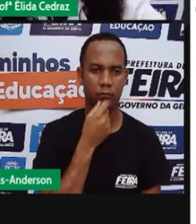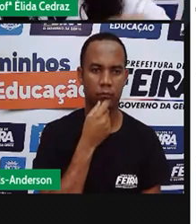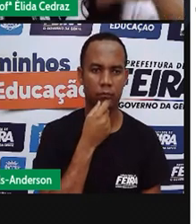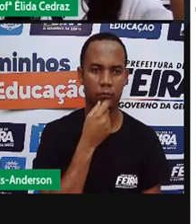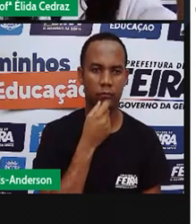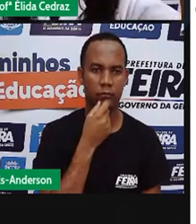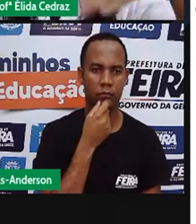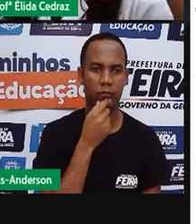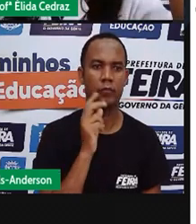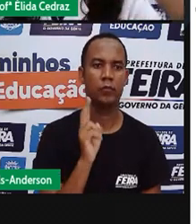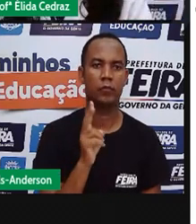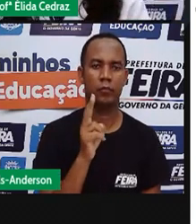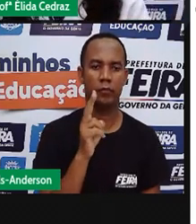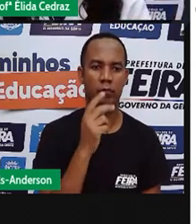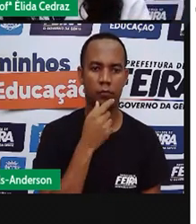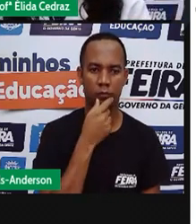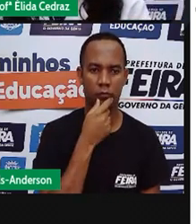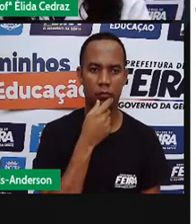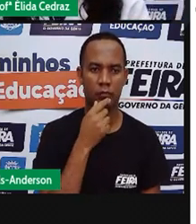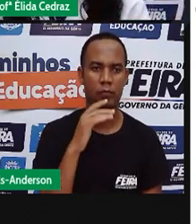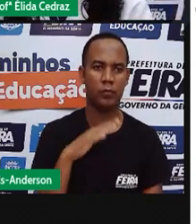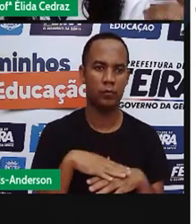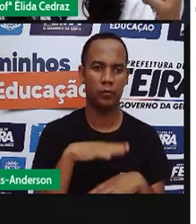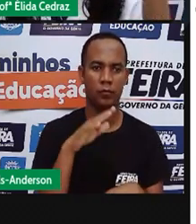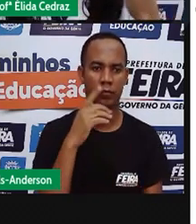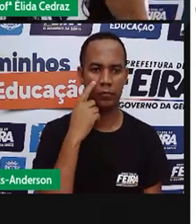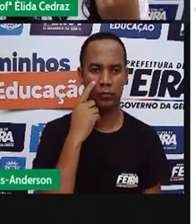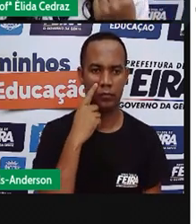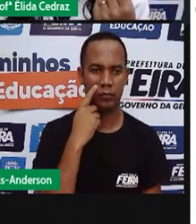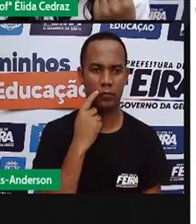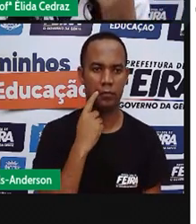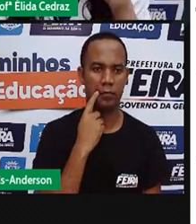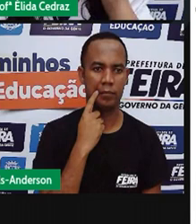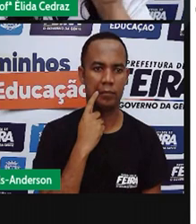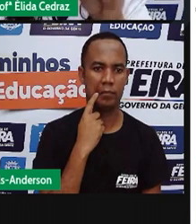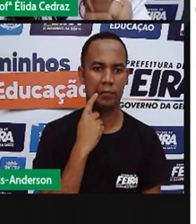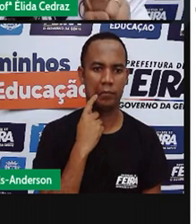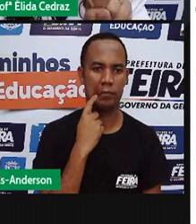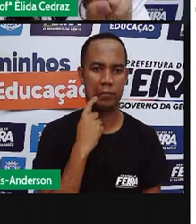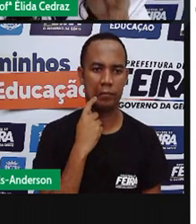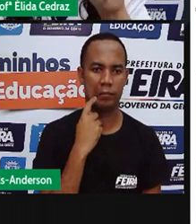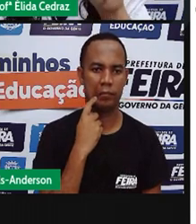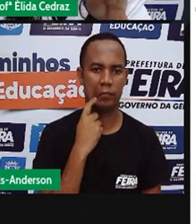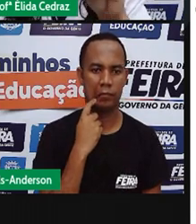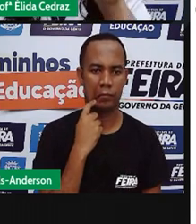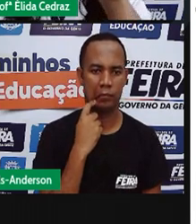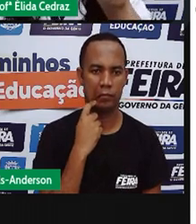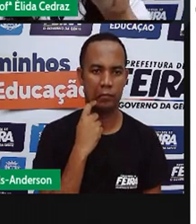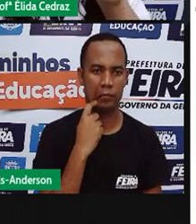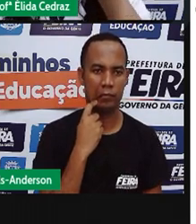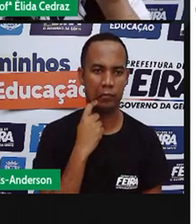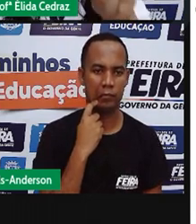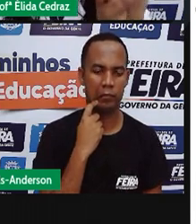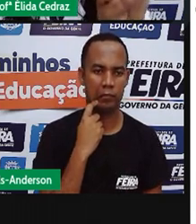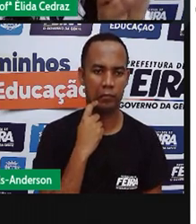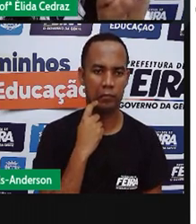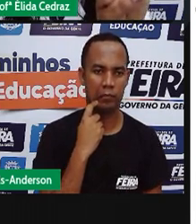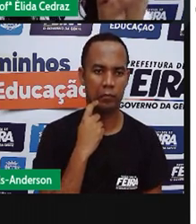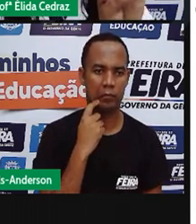Vamos agora pular mais outras casinhas. Vamos lá? 10. 11, 12,